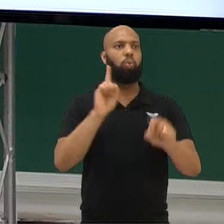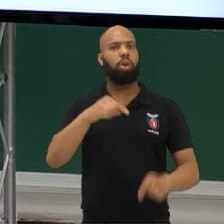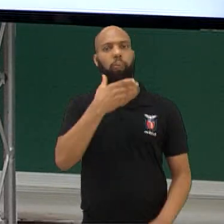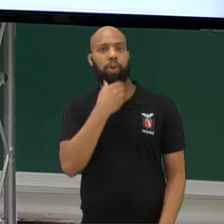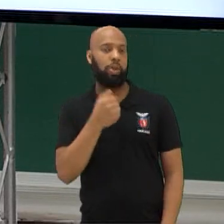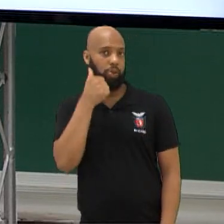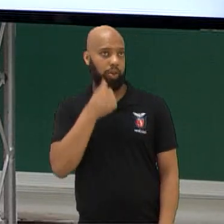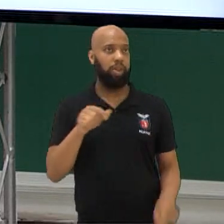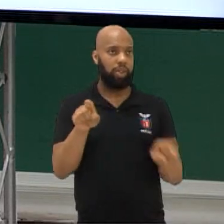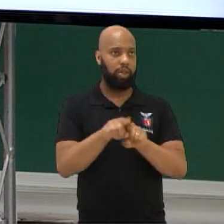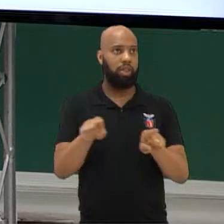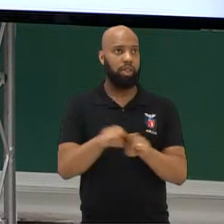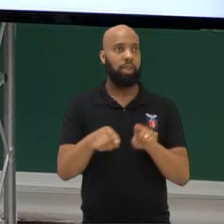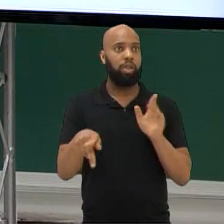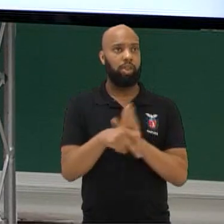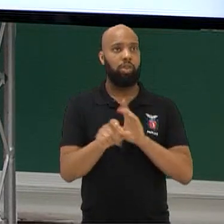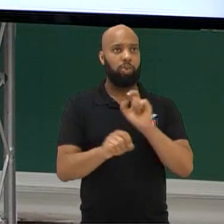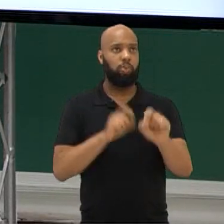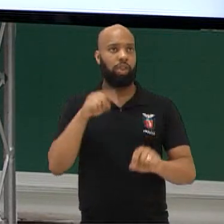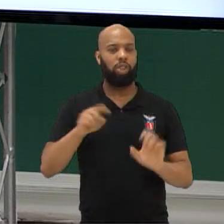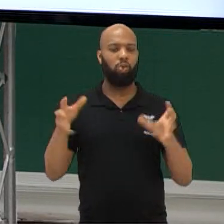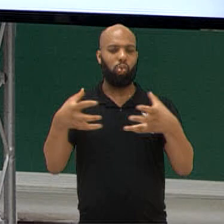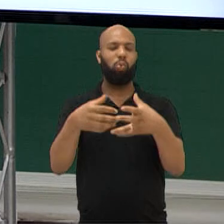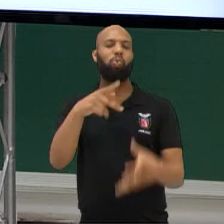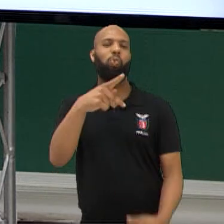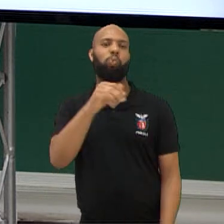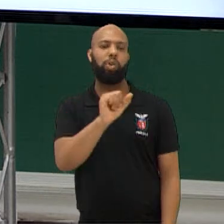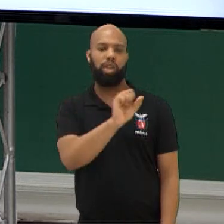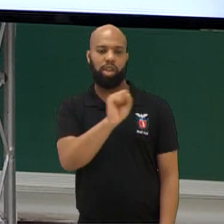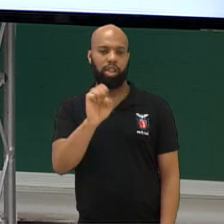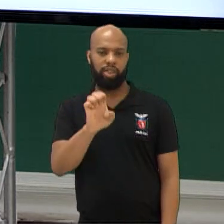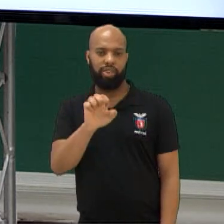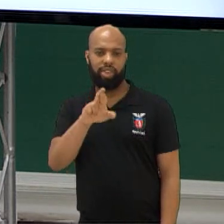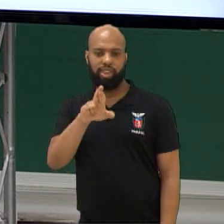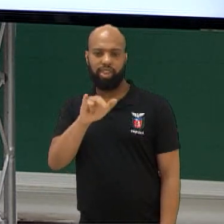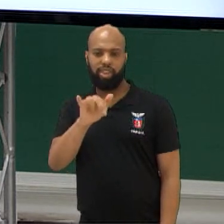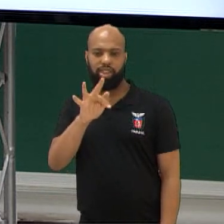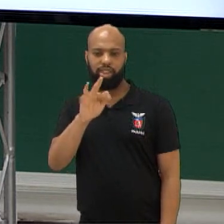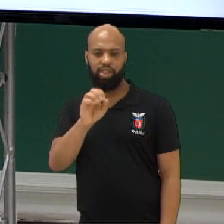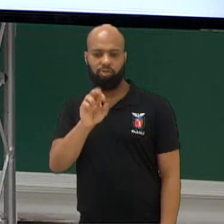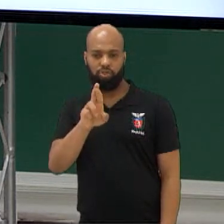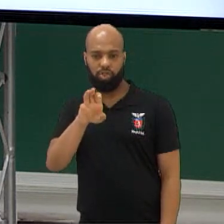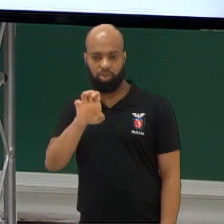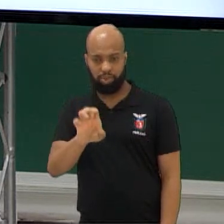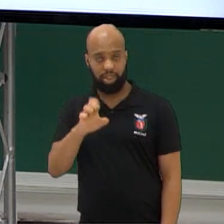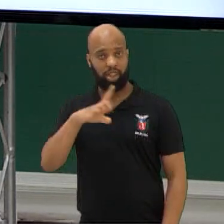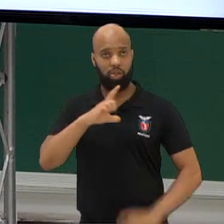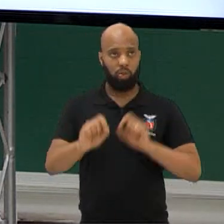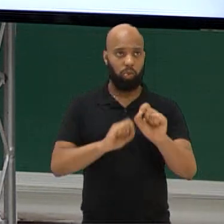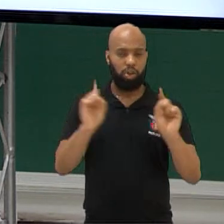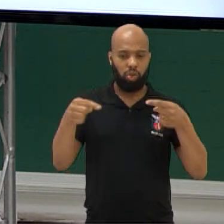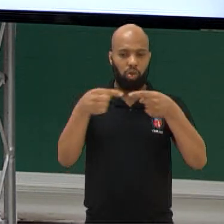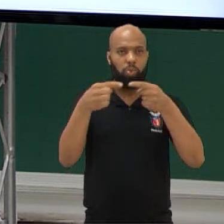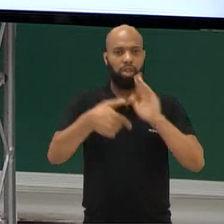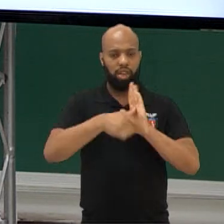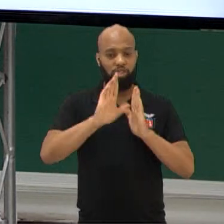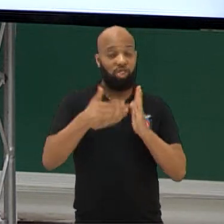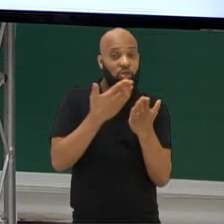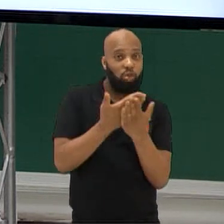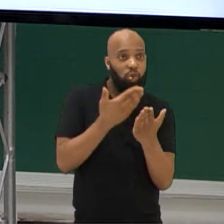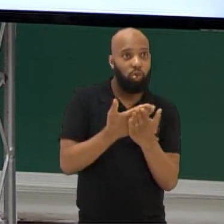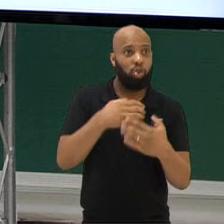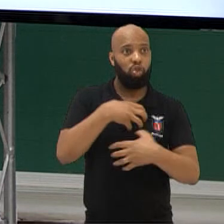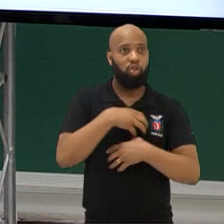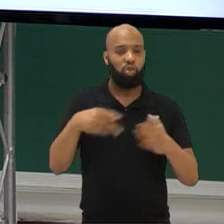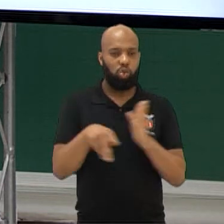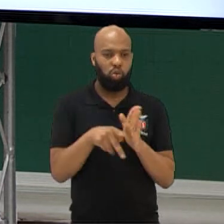macho e uma fêmea de um passeriforme. Tá? Então, a gente já pode analisar ali, de acordo com o que nós falamos sobre